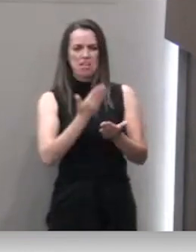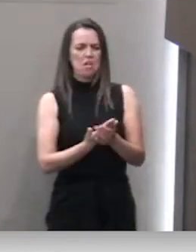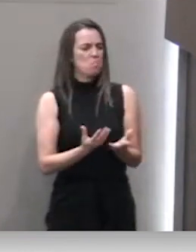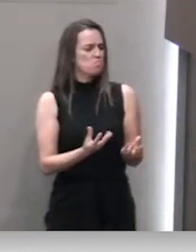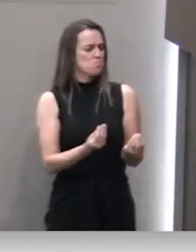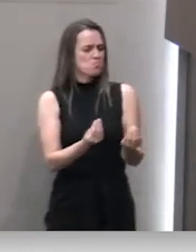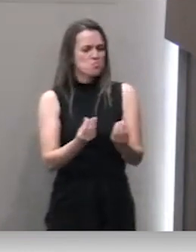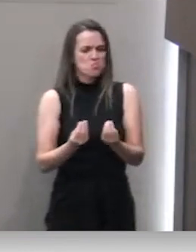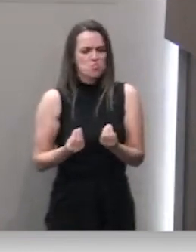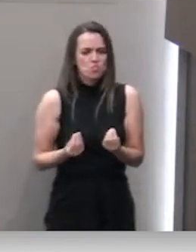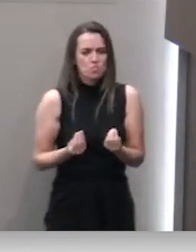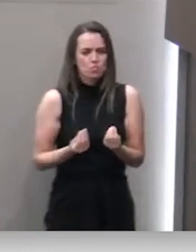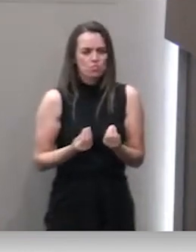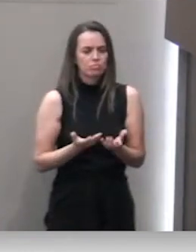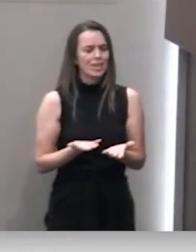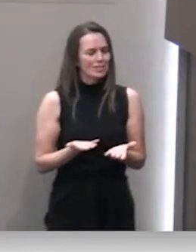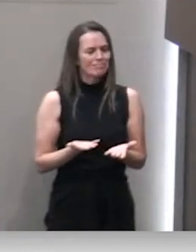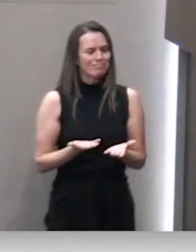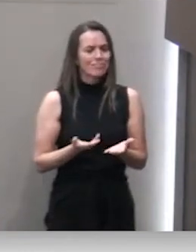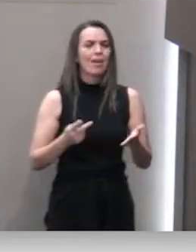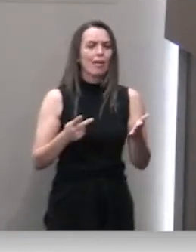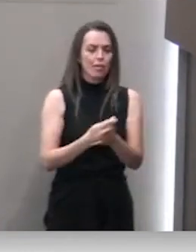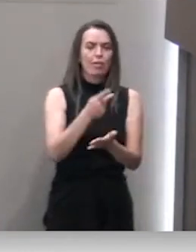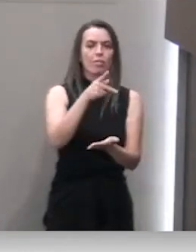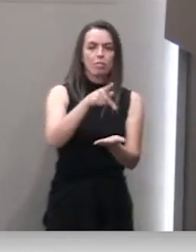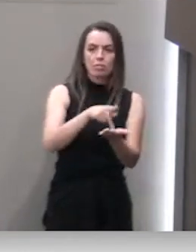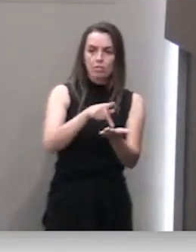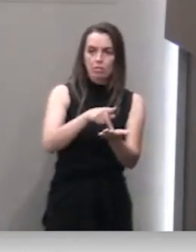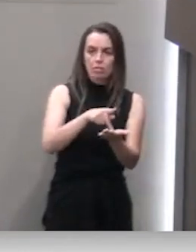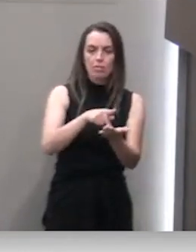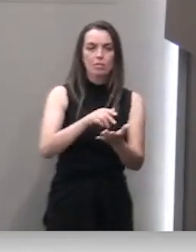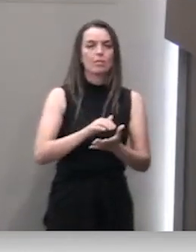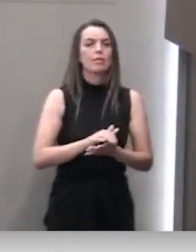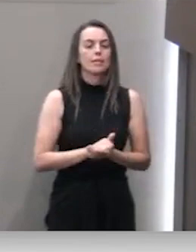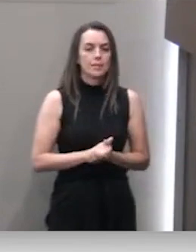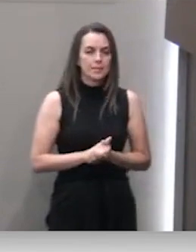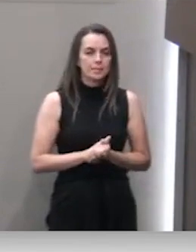Todos esses dados são dados reais. E dou as fontes para vocês.